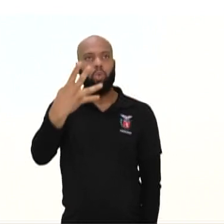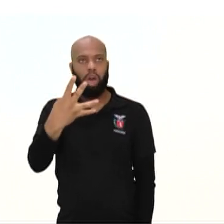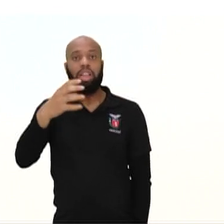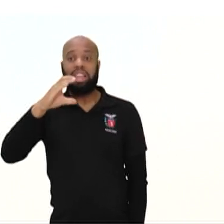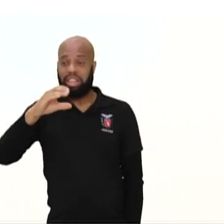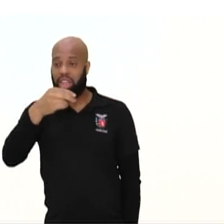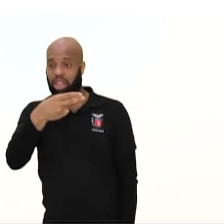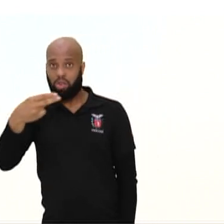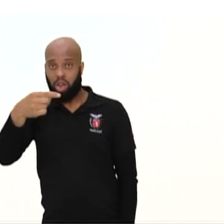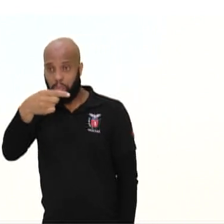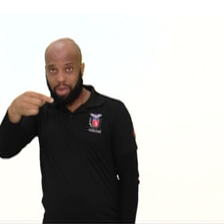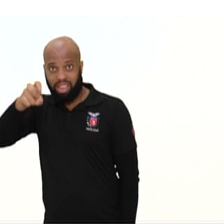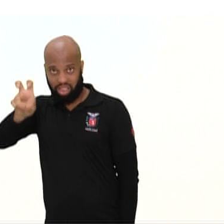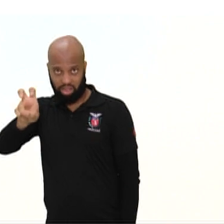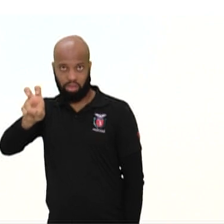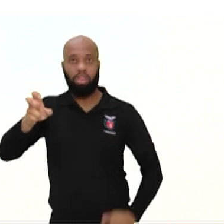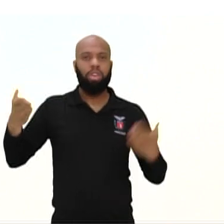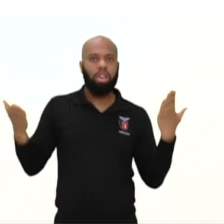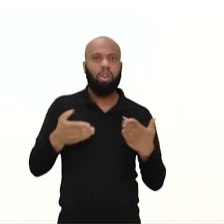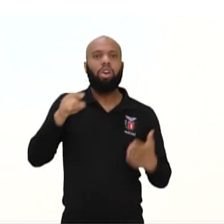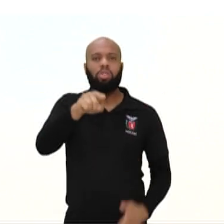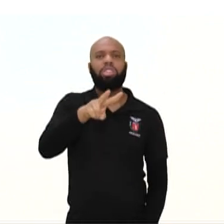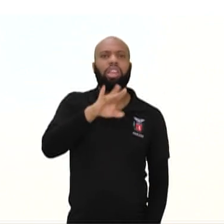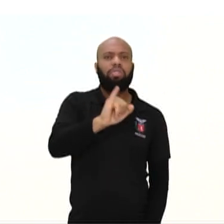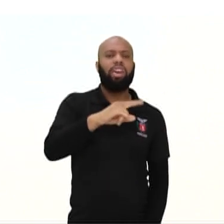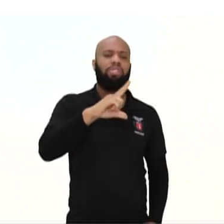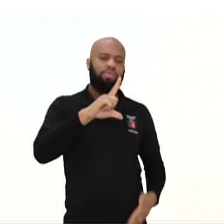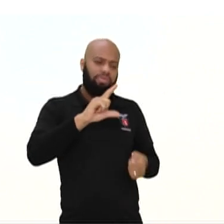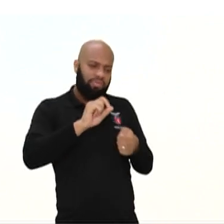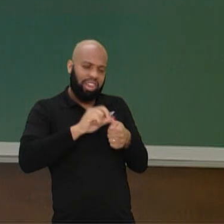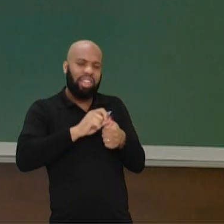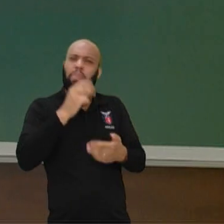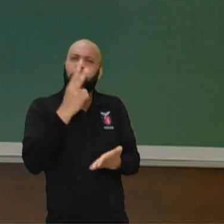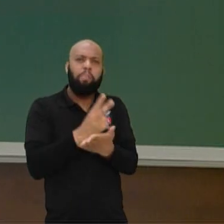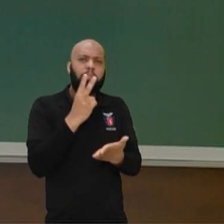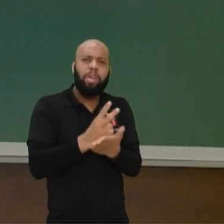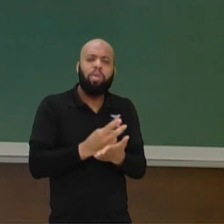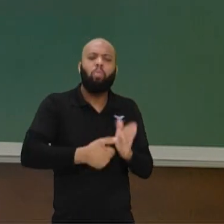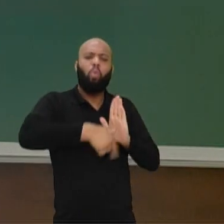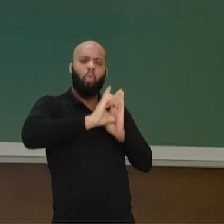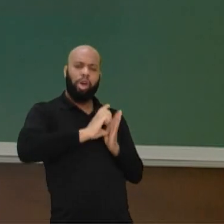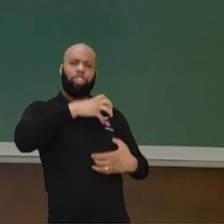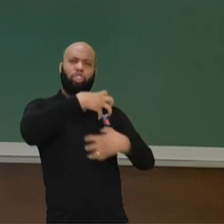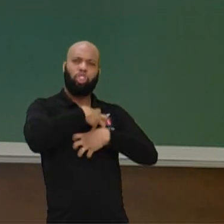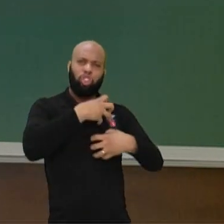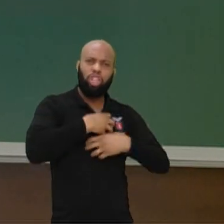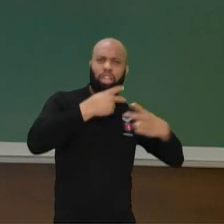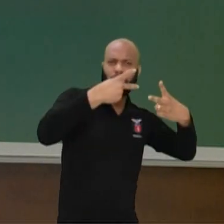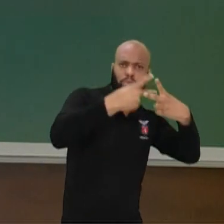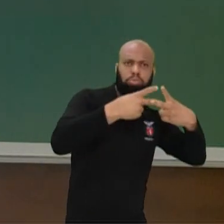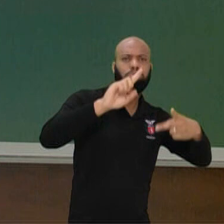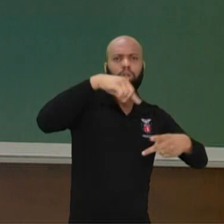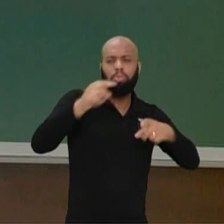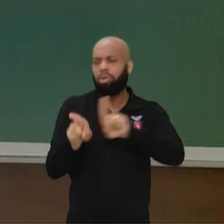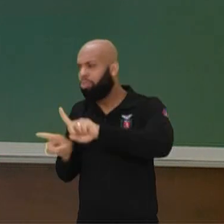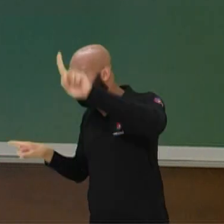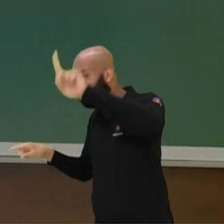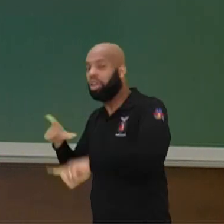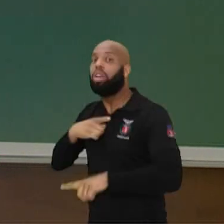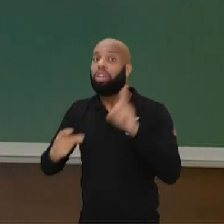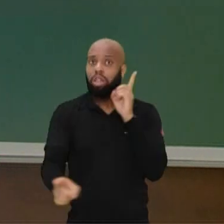c vale menos 5. Então, você vai resolver essa equação da mesma forma que o exercício anterior.